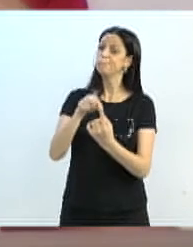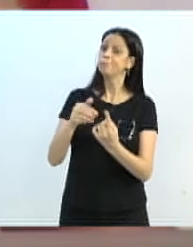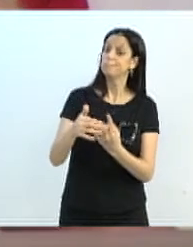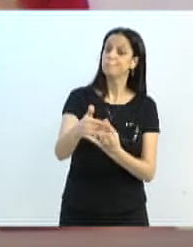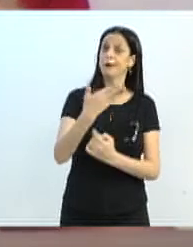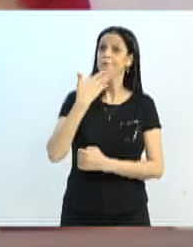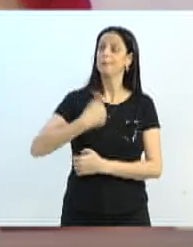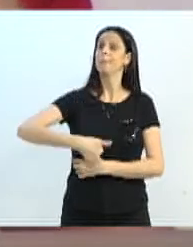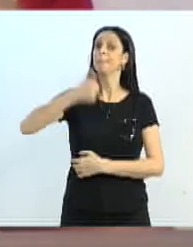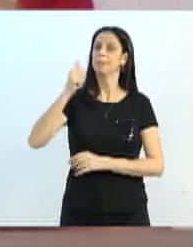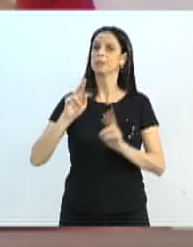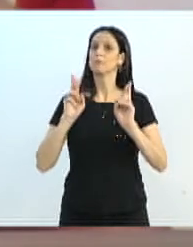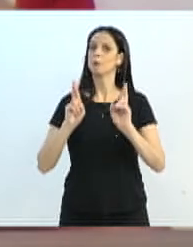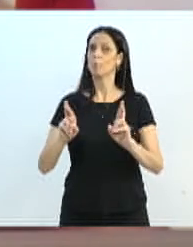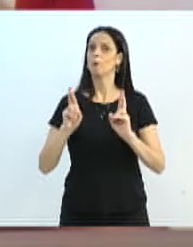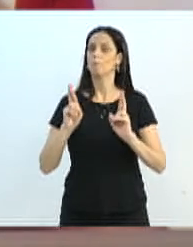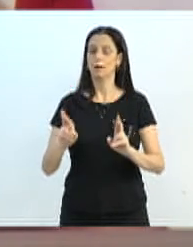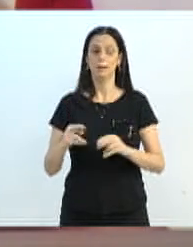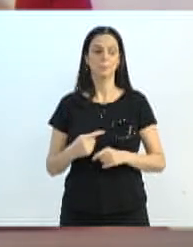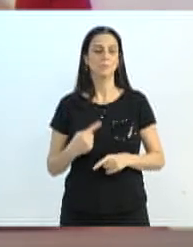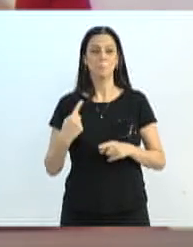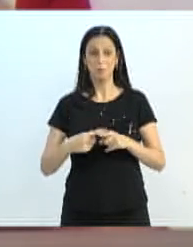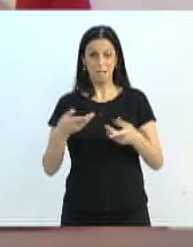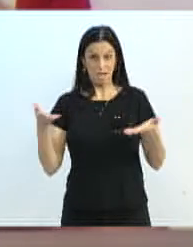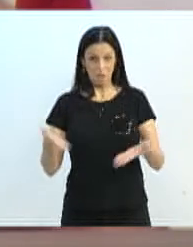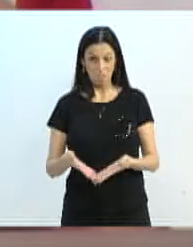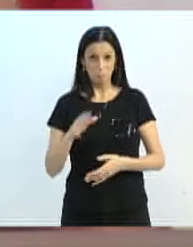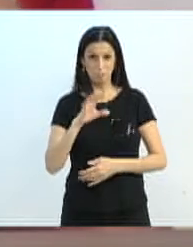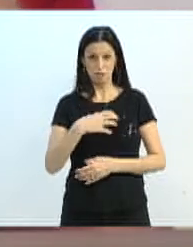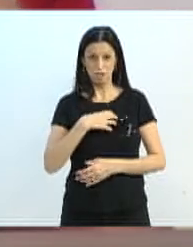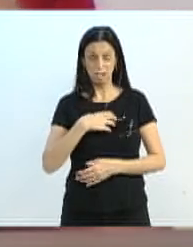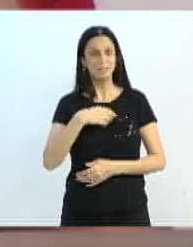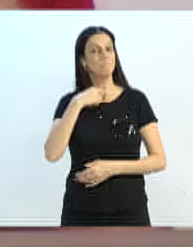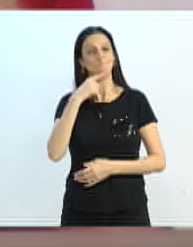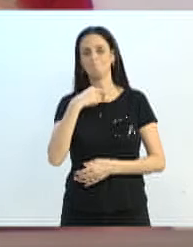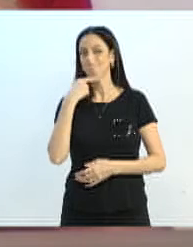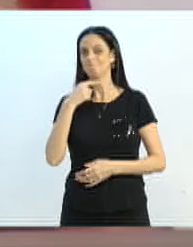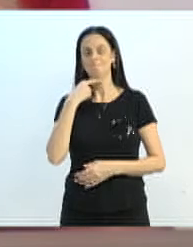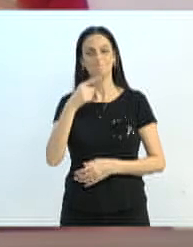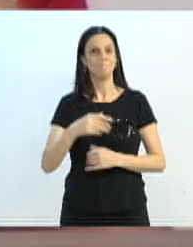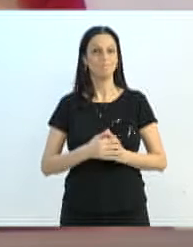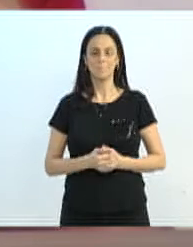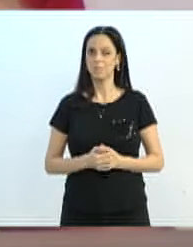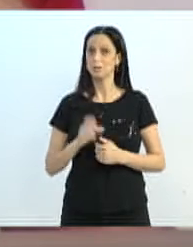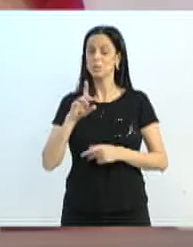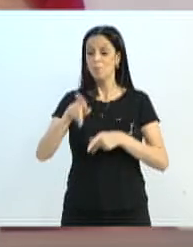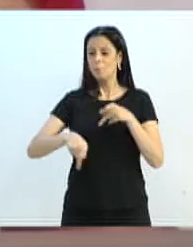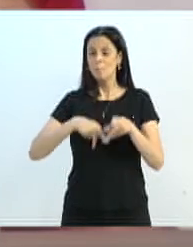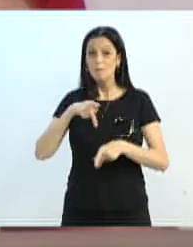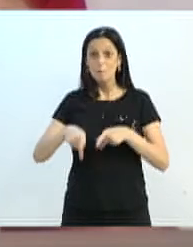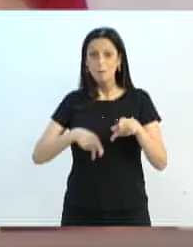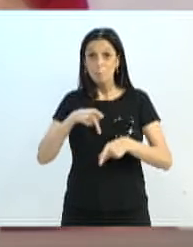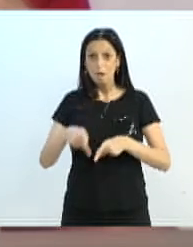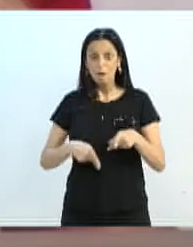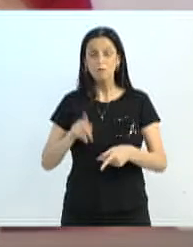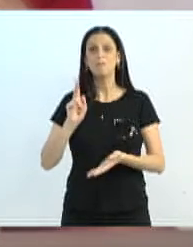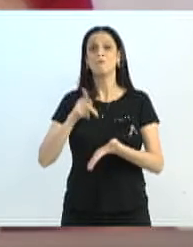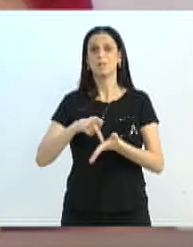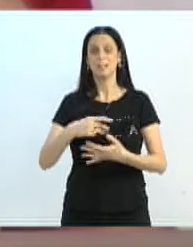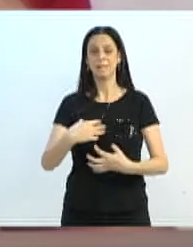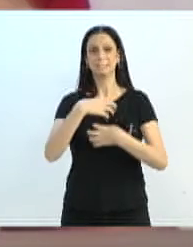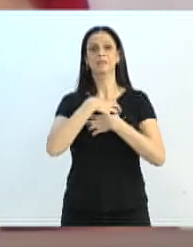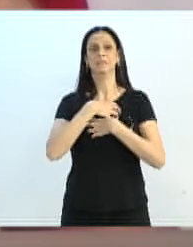pouquinho mais no trilho, porque do jeito que está, vereador Matias, vereador Maurício, até agora, só o povo tem realmente